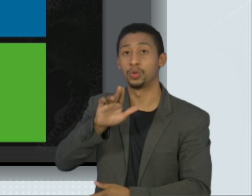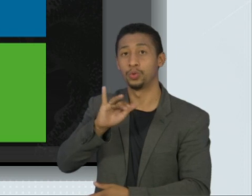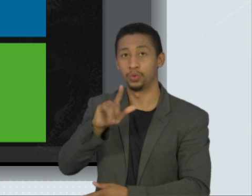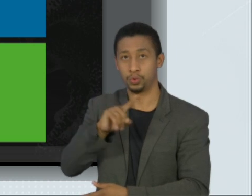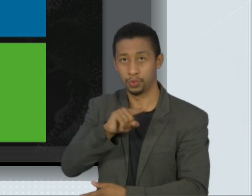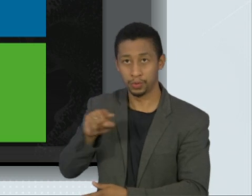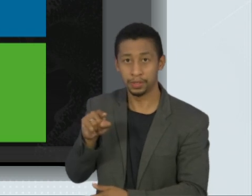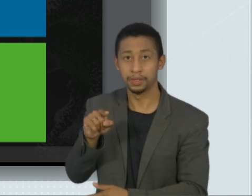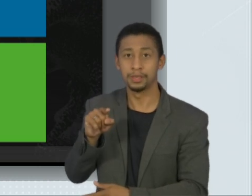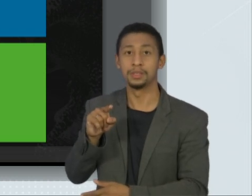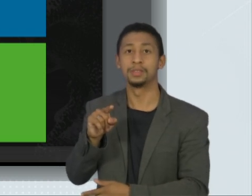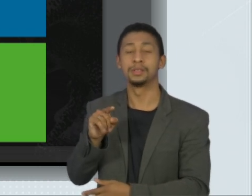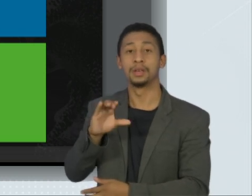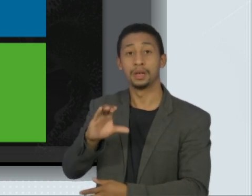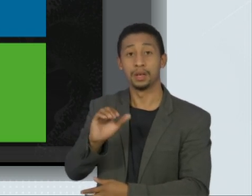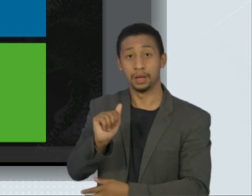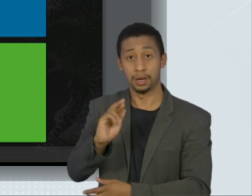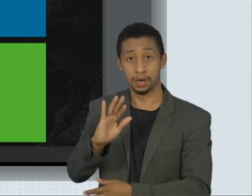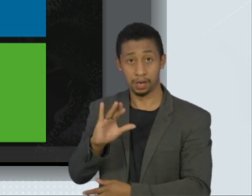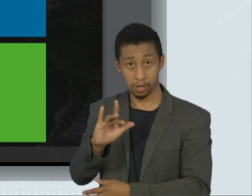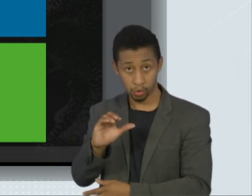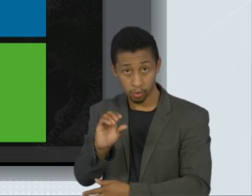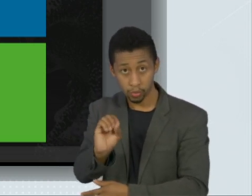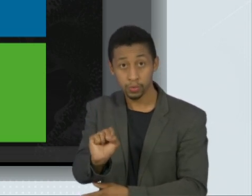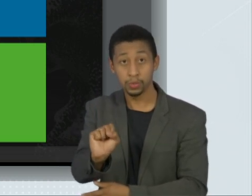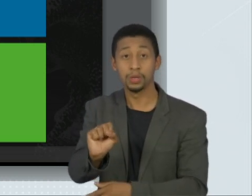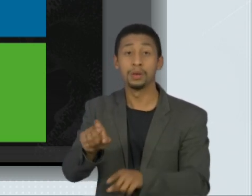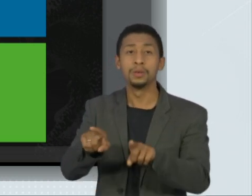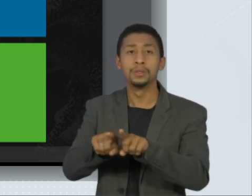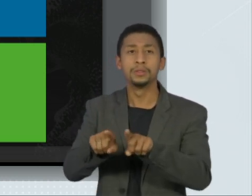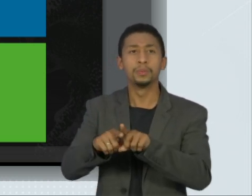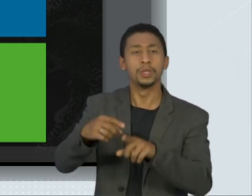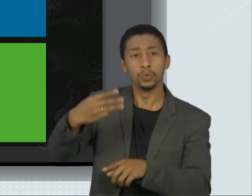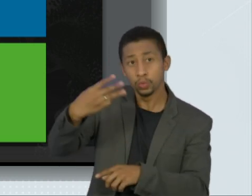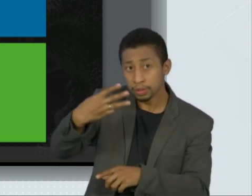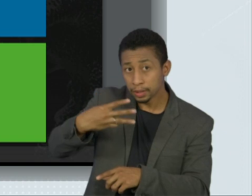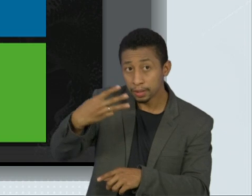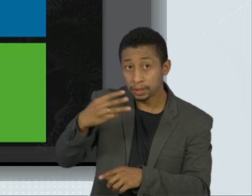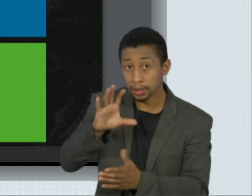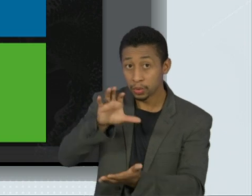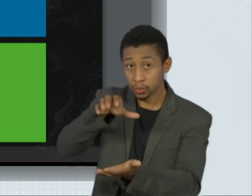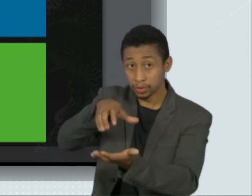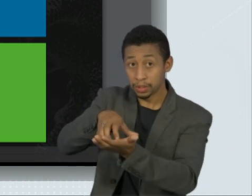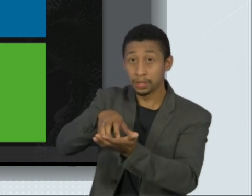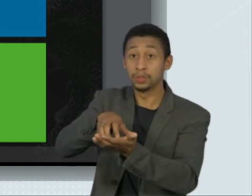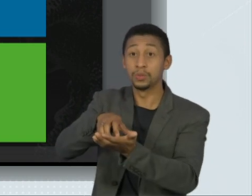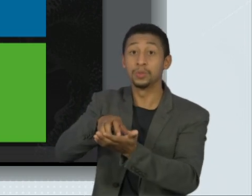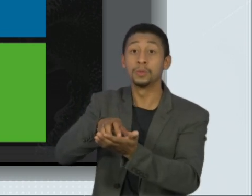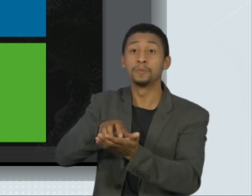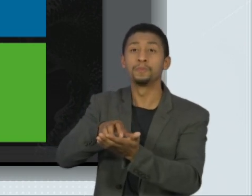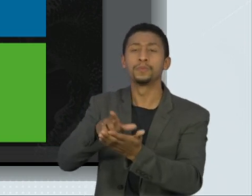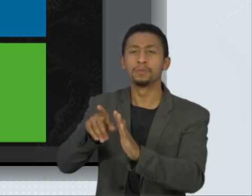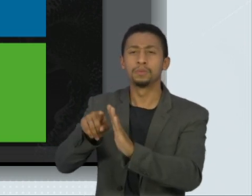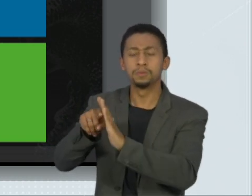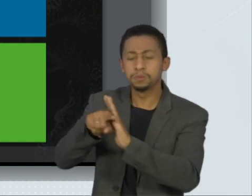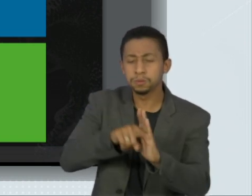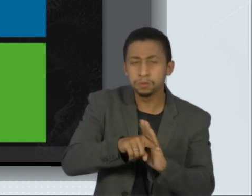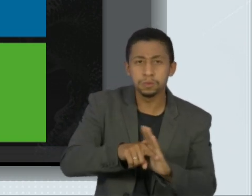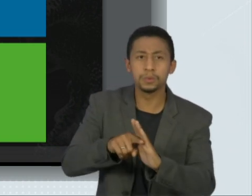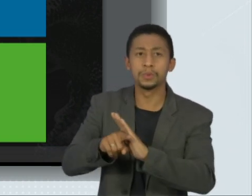Fernando Aranha Camargo. O terceiro centro, o nosso Instituto de Infectologia